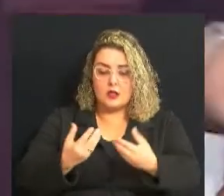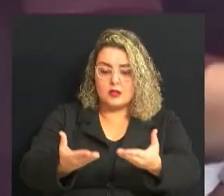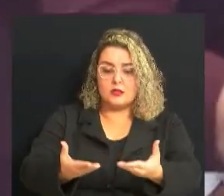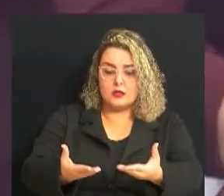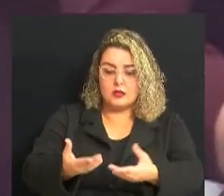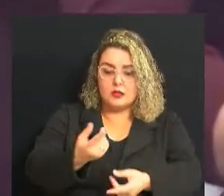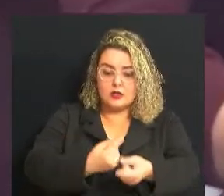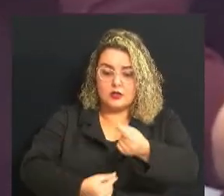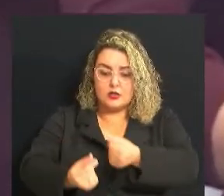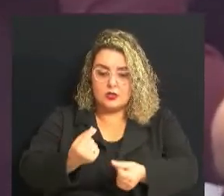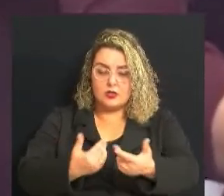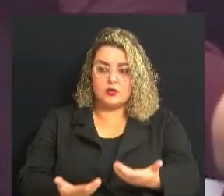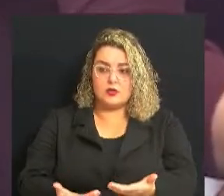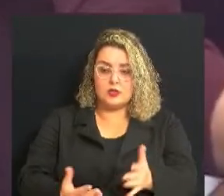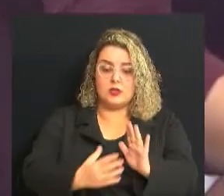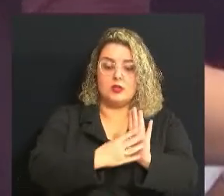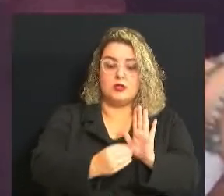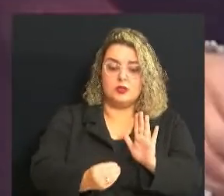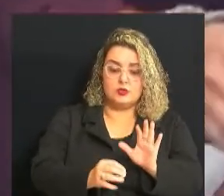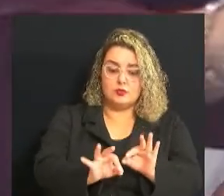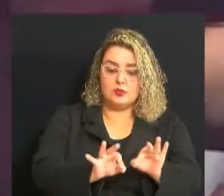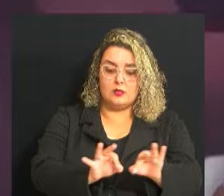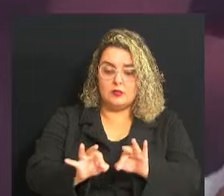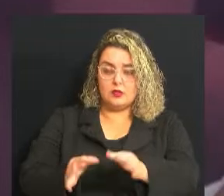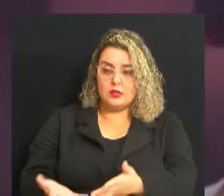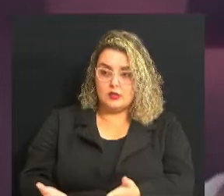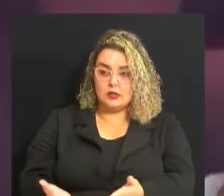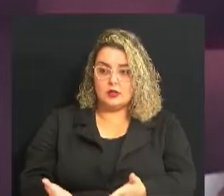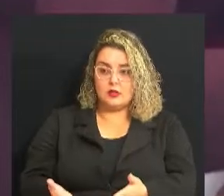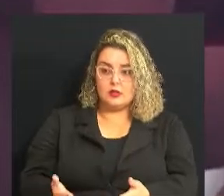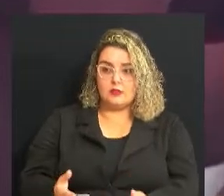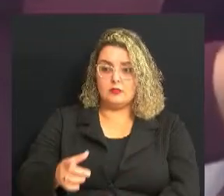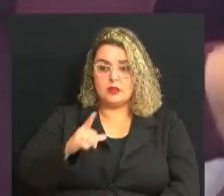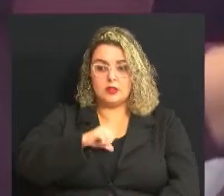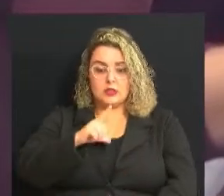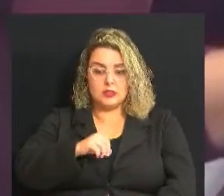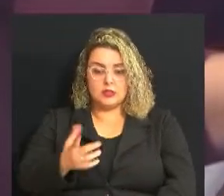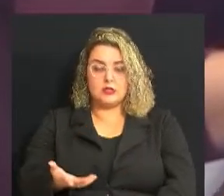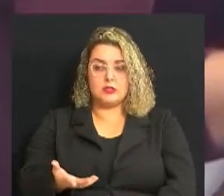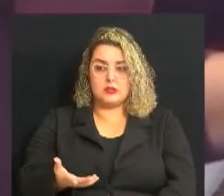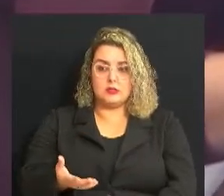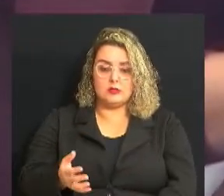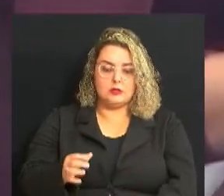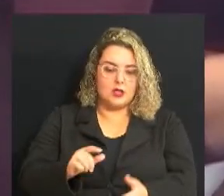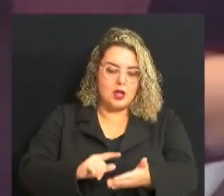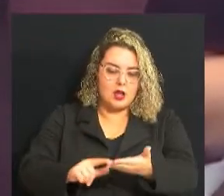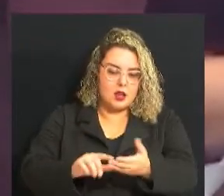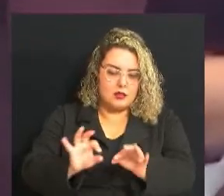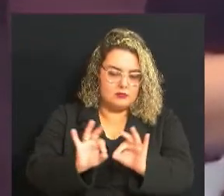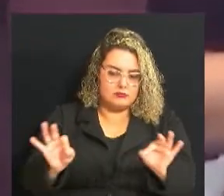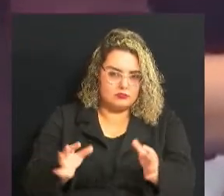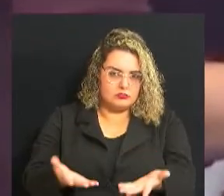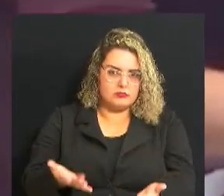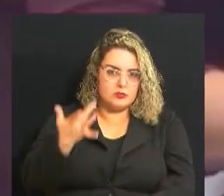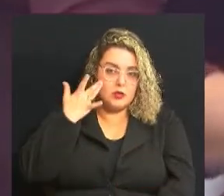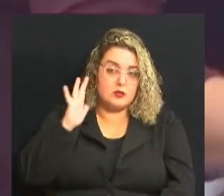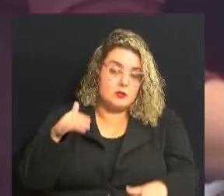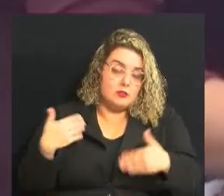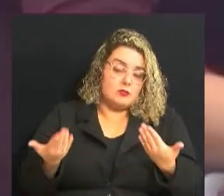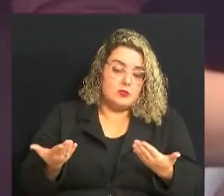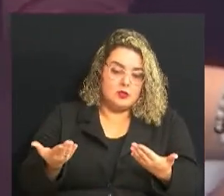trazer esse modelo meio que planilhado, embora ele vai ter que ficar em branco, né, porque a gente não sabe a destinação.